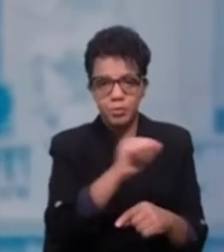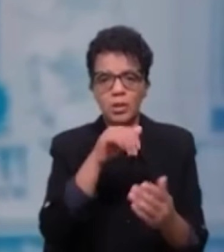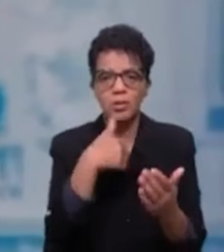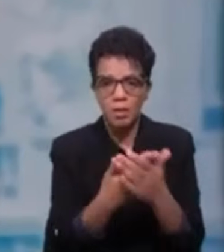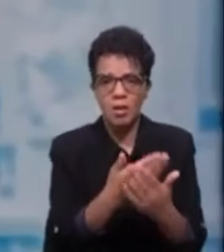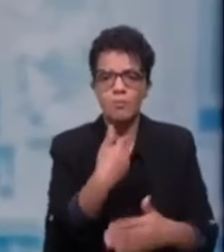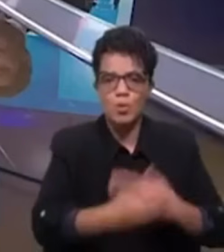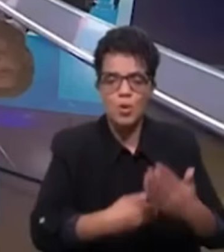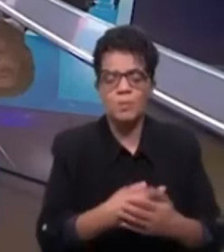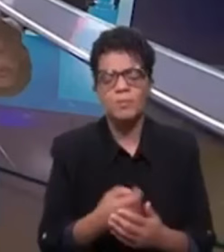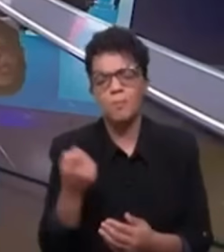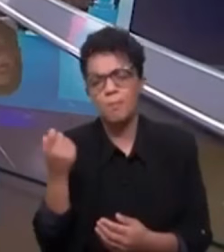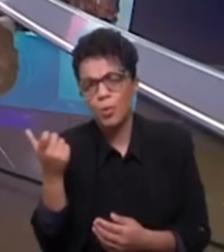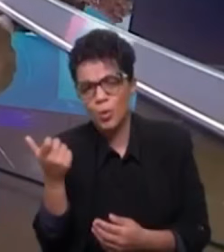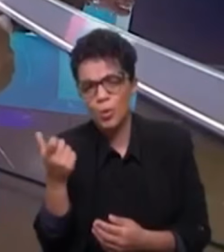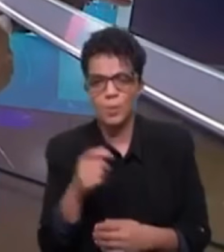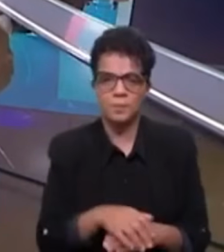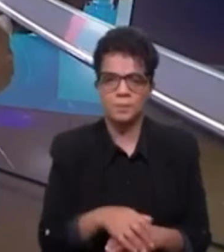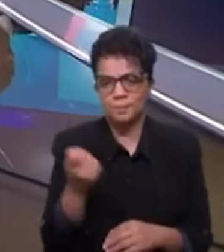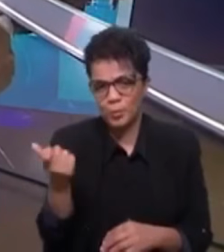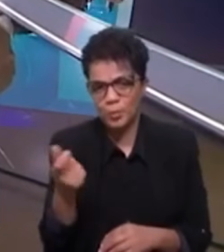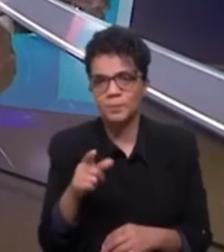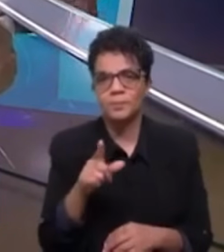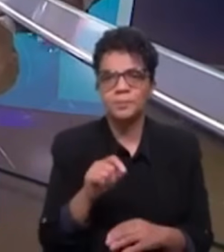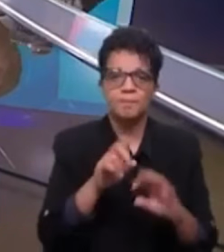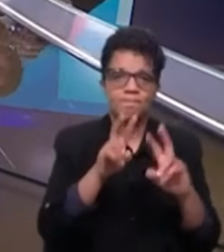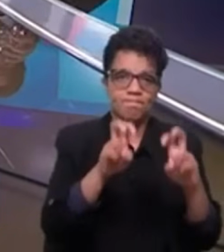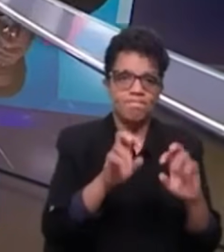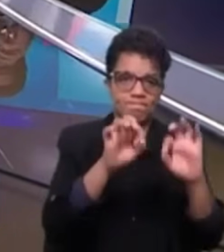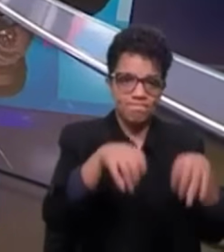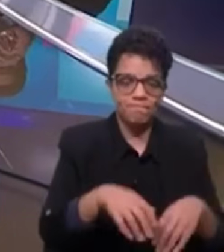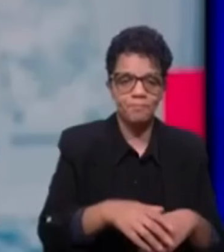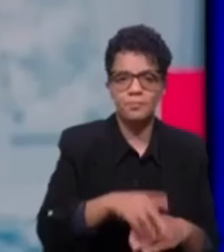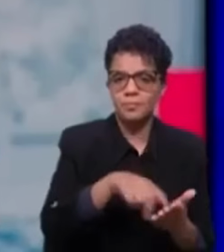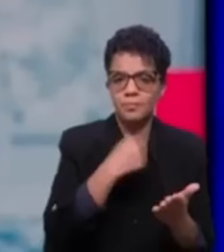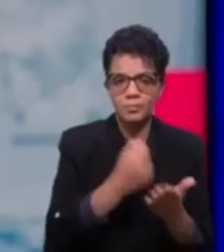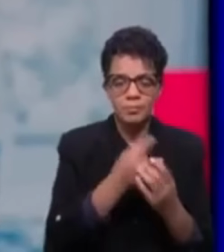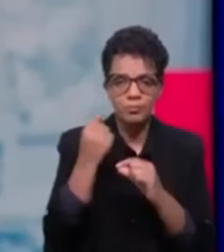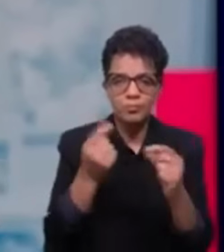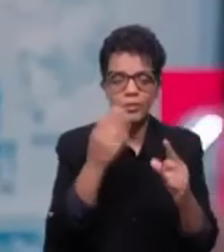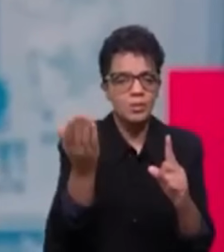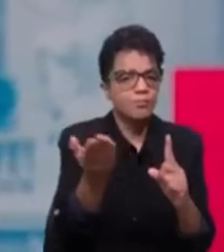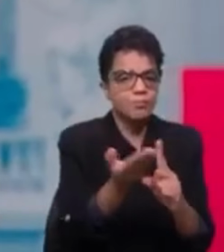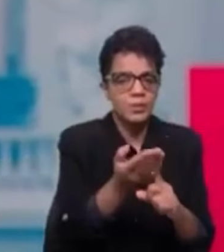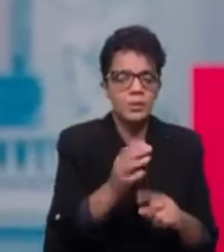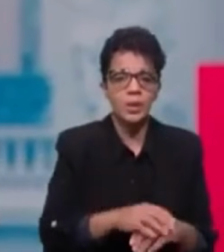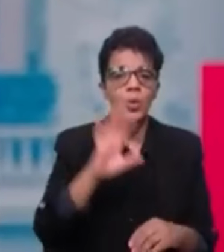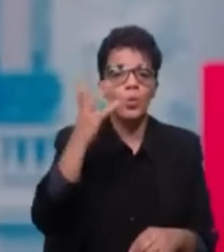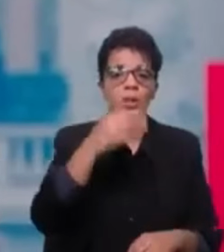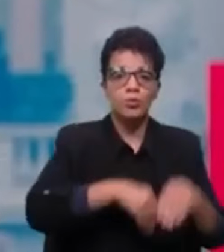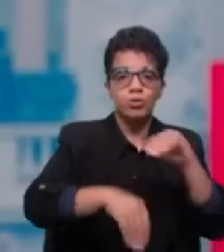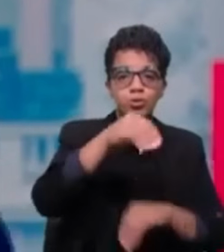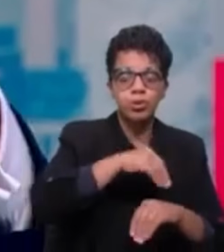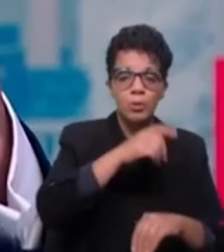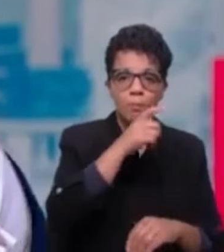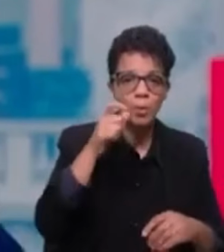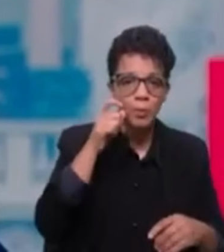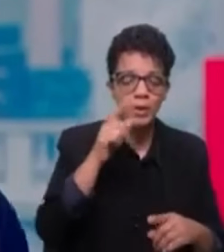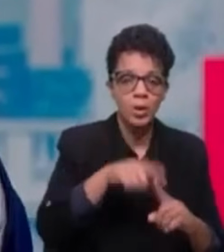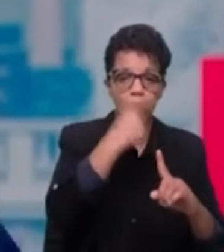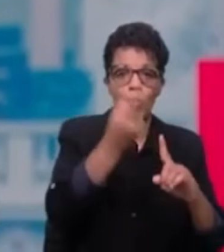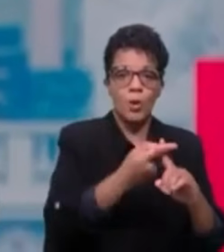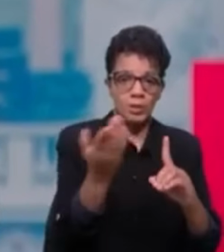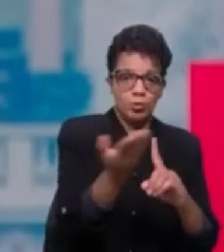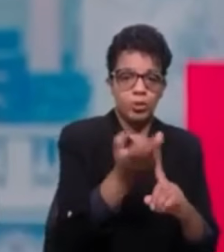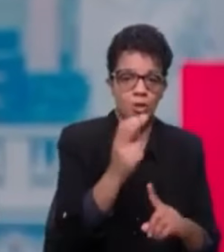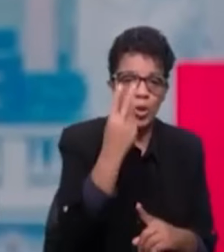desenvolvid agora e também e temos temos uma discussão sempre eterna sobre as penas Mas não é sempre que se chega às eleições a prometer mais um ano de pena ou